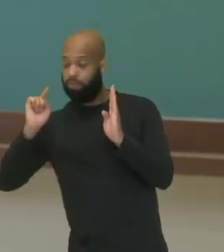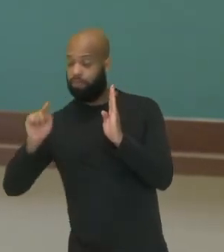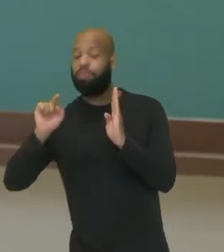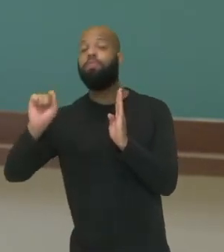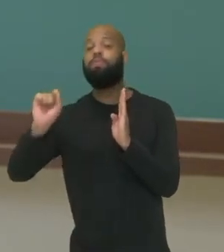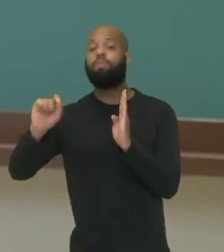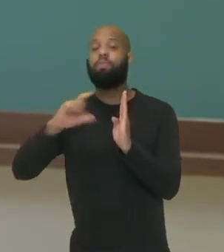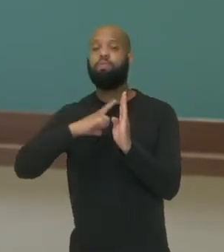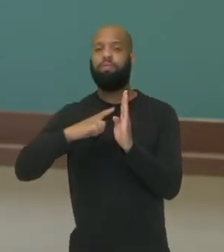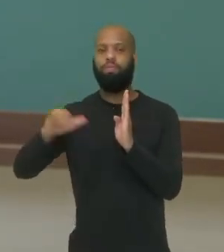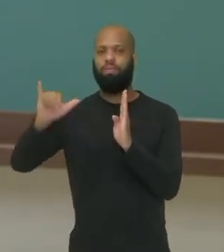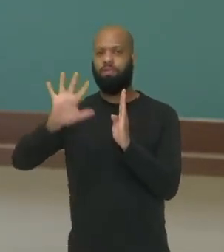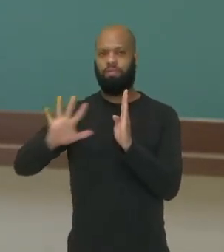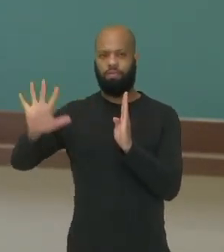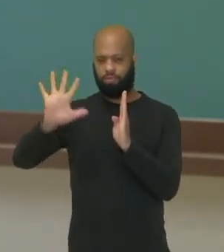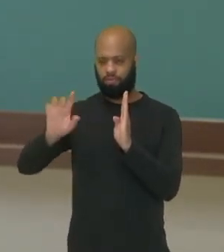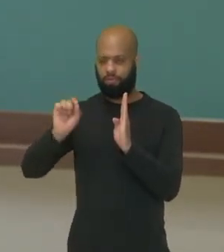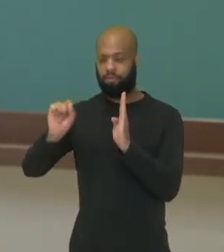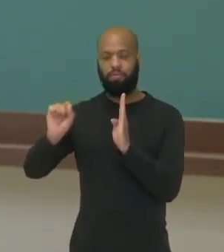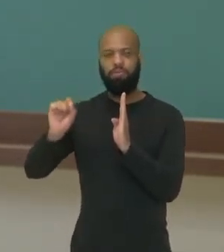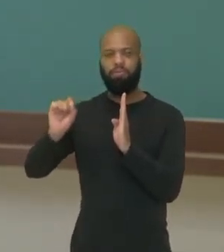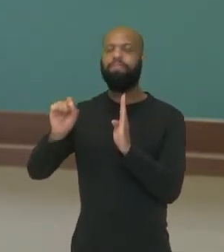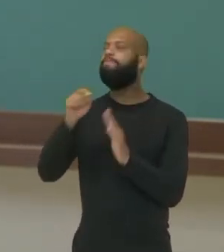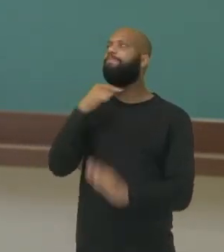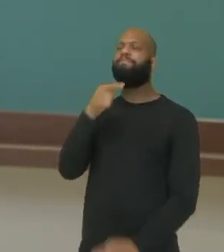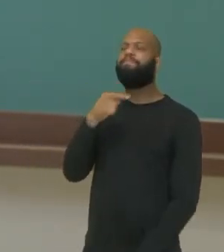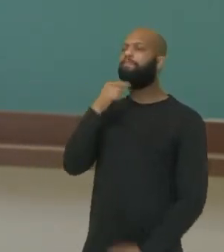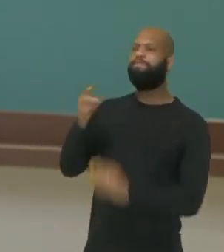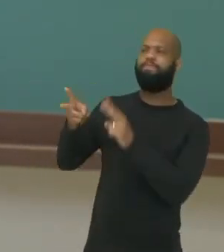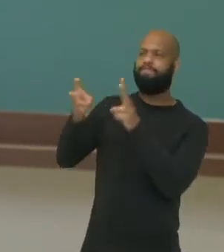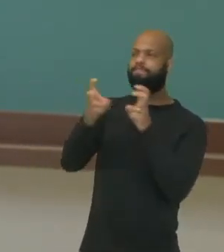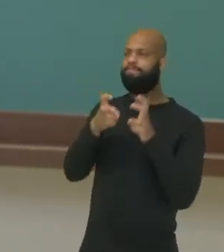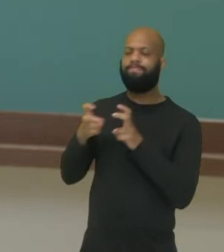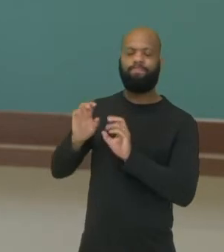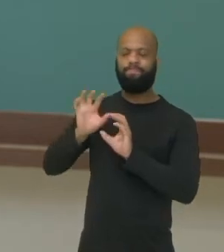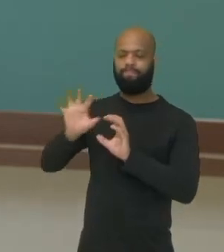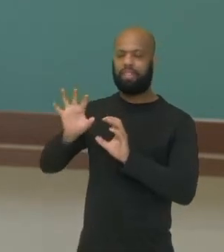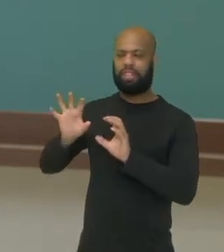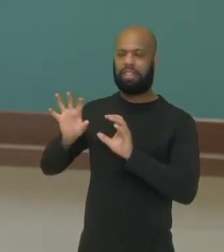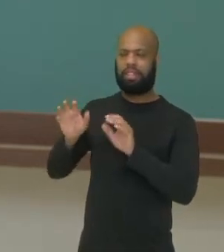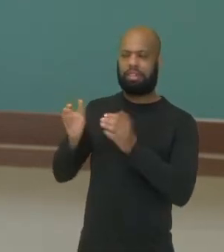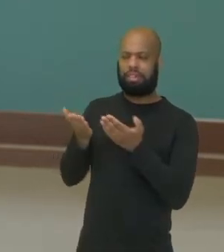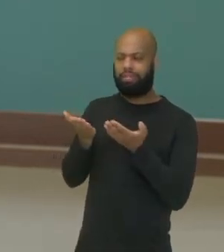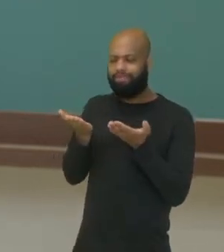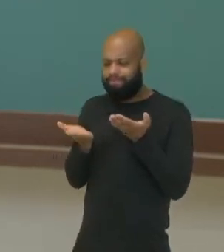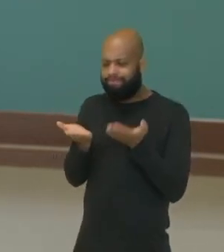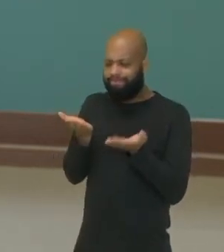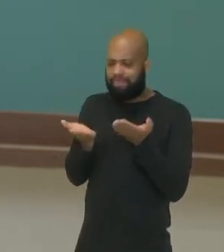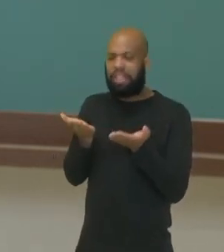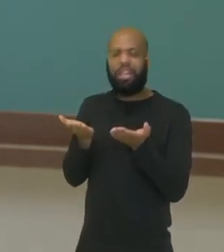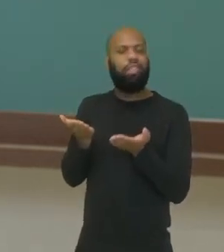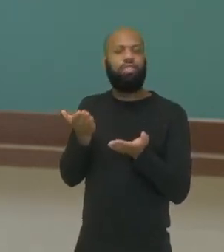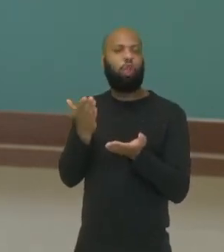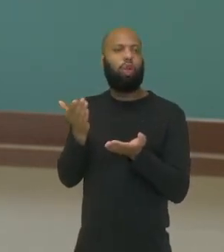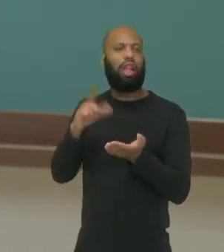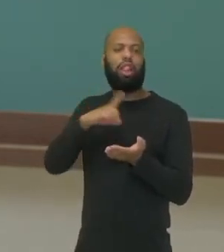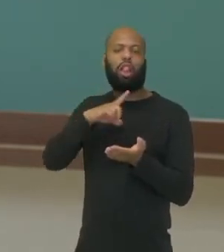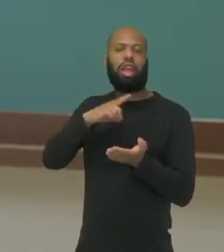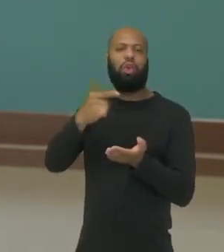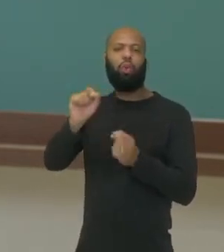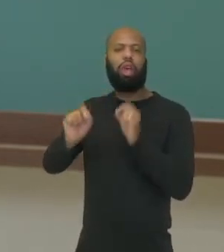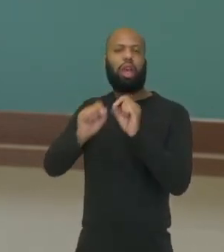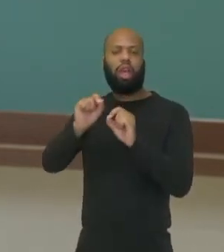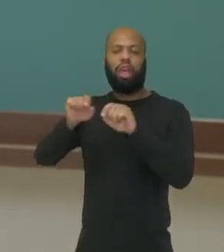imagem, a gente não consegue observar já essa harmonia, essa biodiversidade. Aqui a gente já